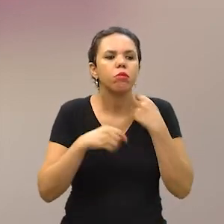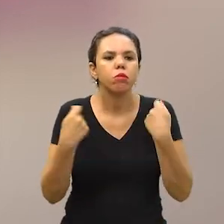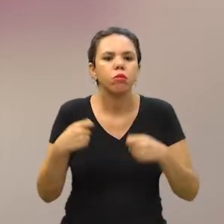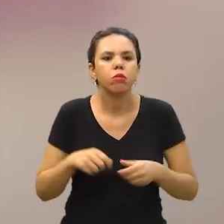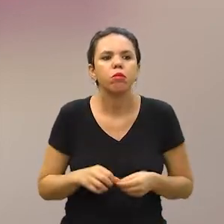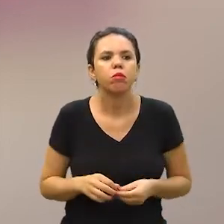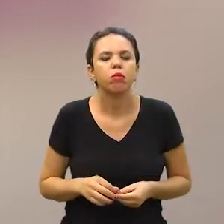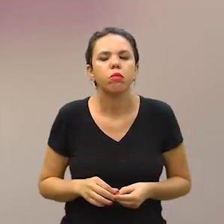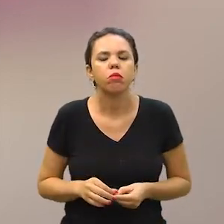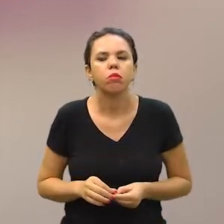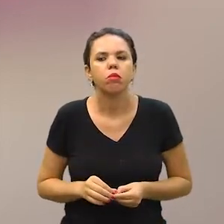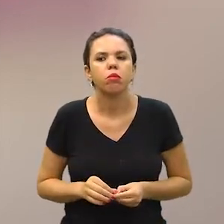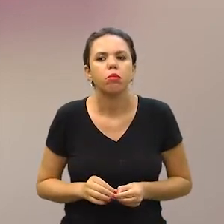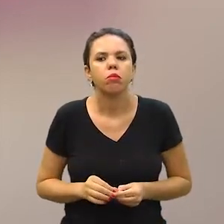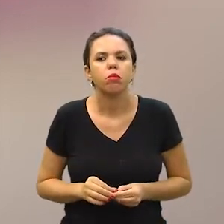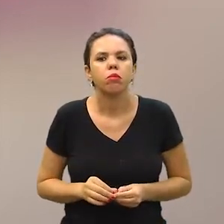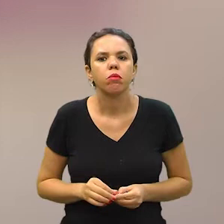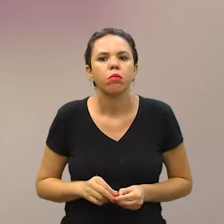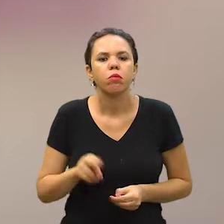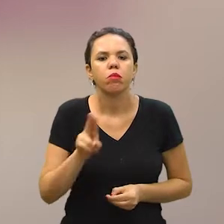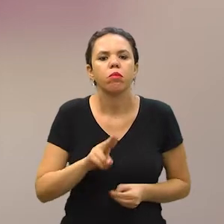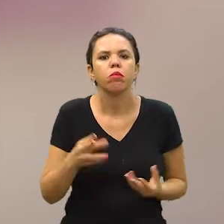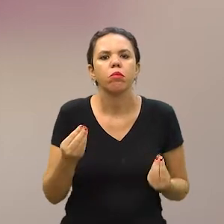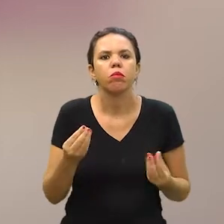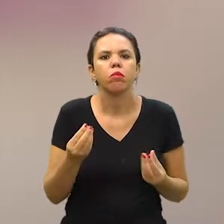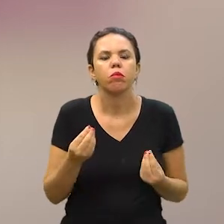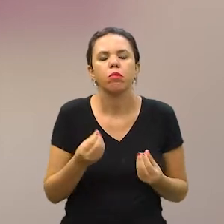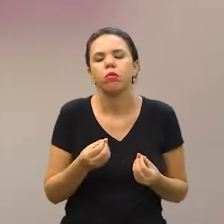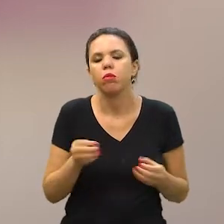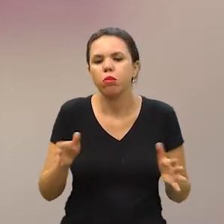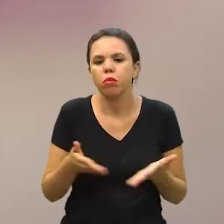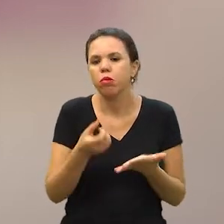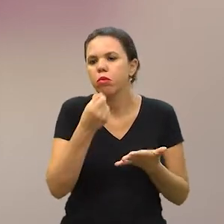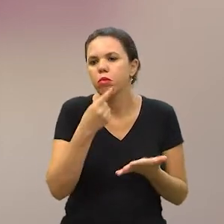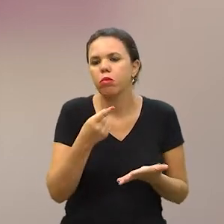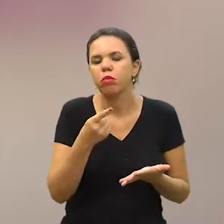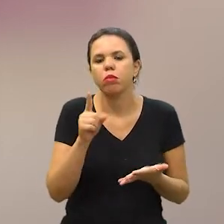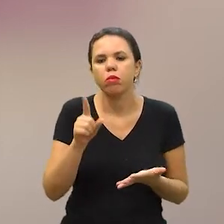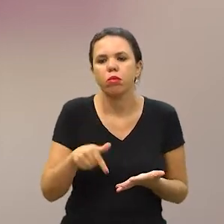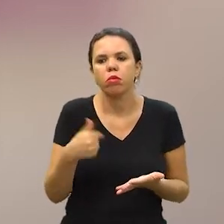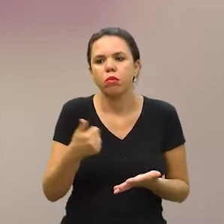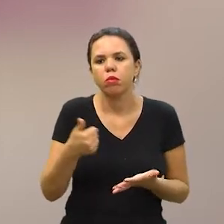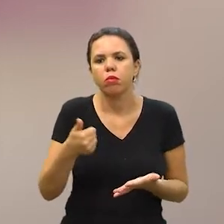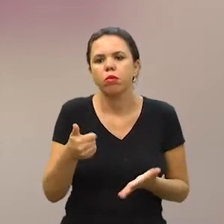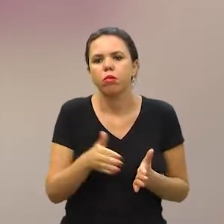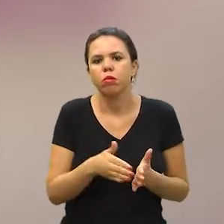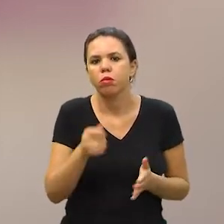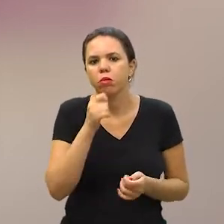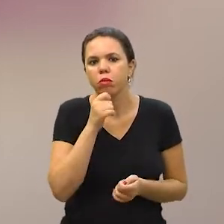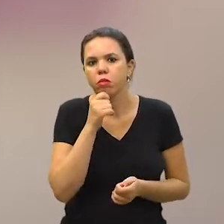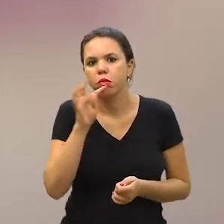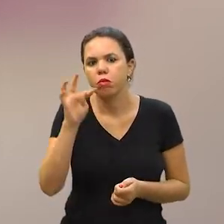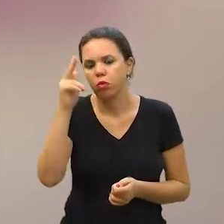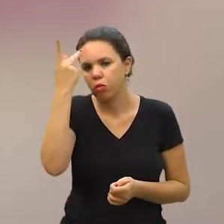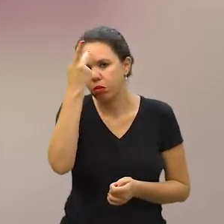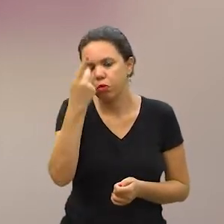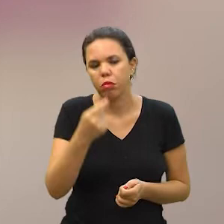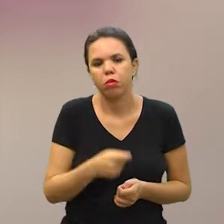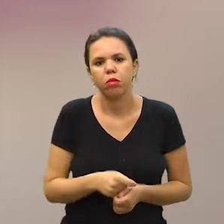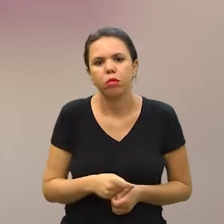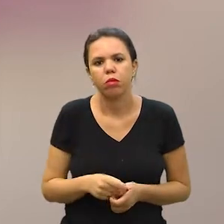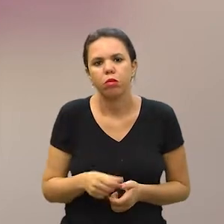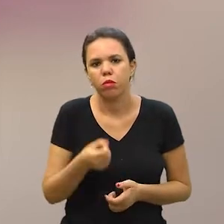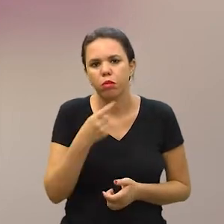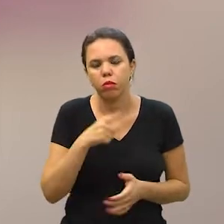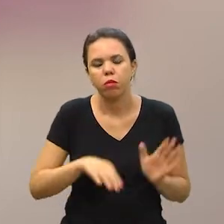nós precisamos, né? Que a gente usa muito os psicoestimulantes, que nós dizemos é a nossa primeira opção ainda para o TDAH. Então,